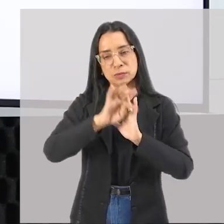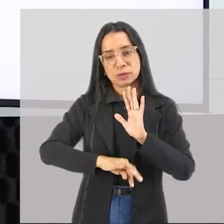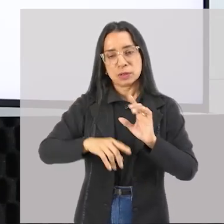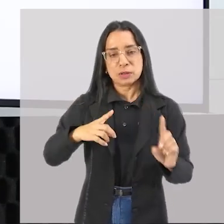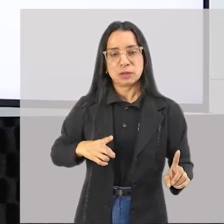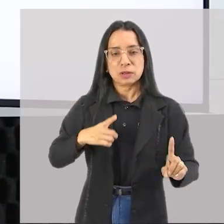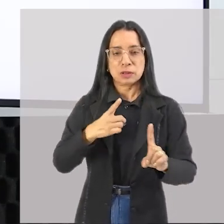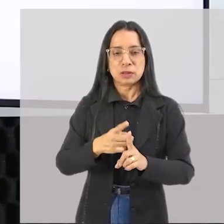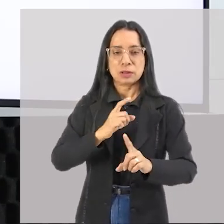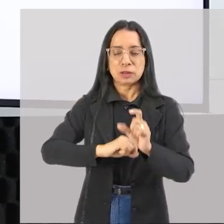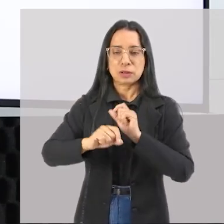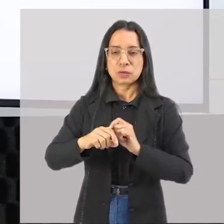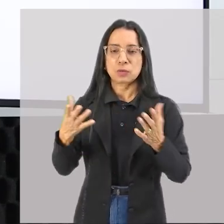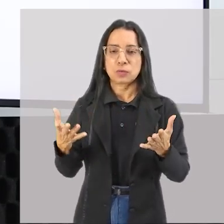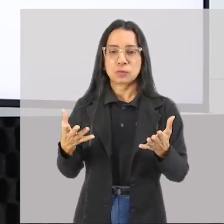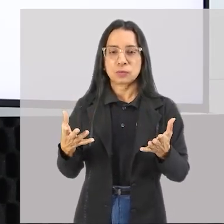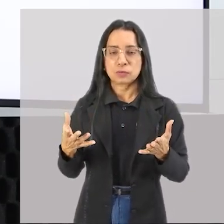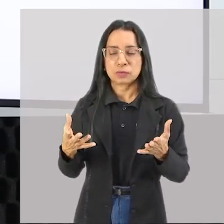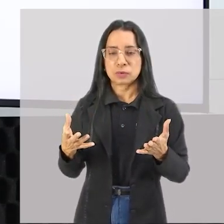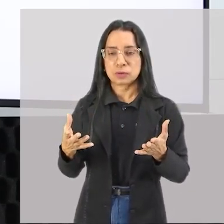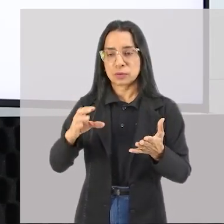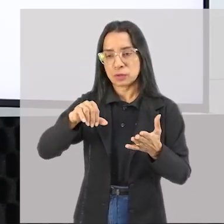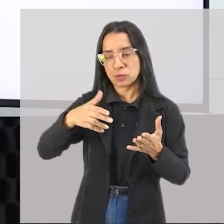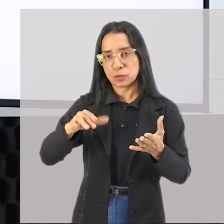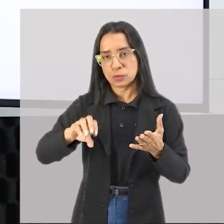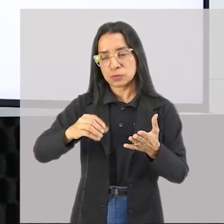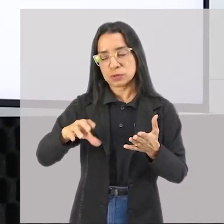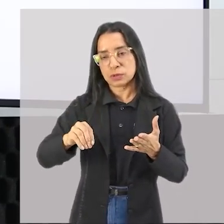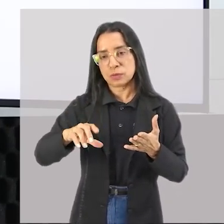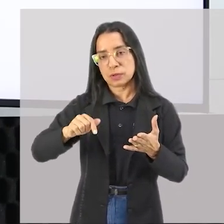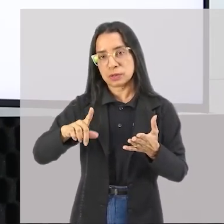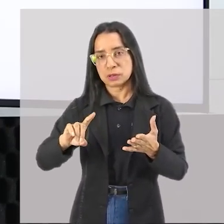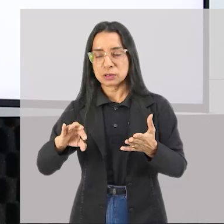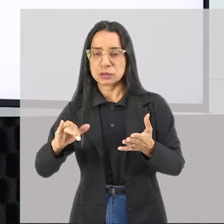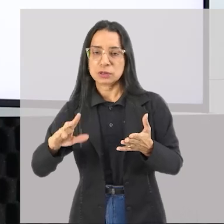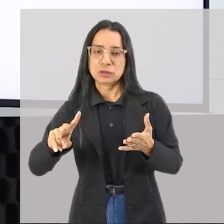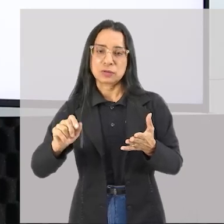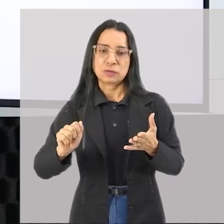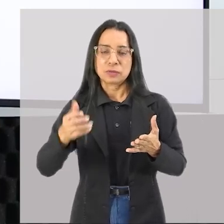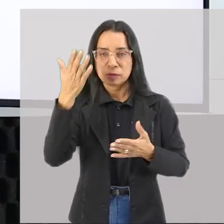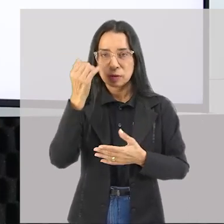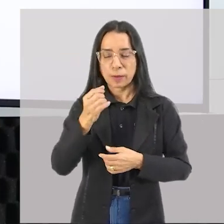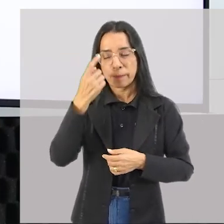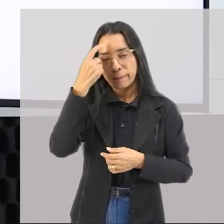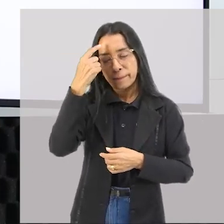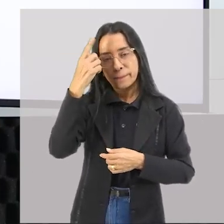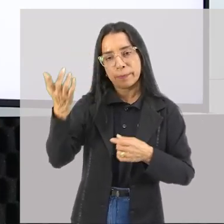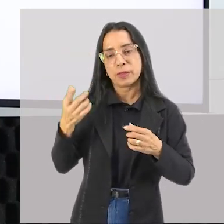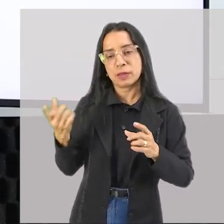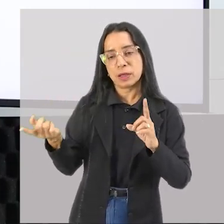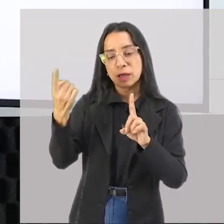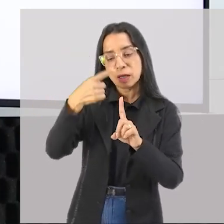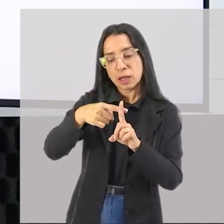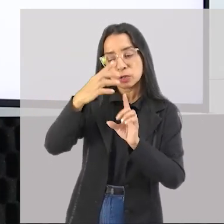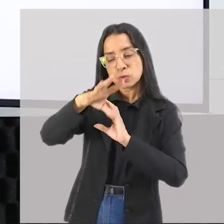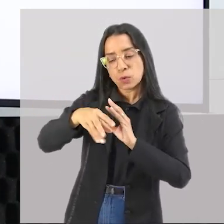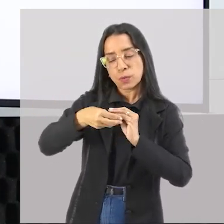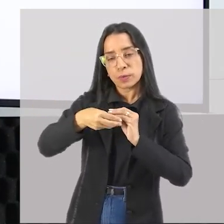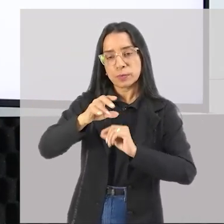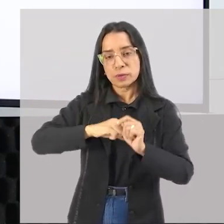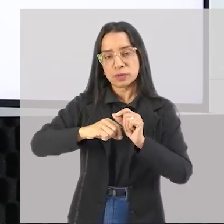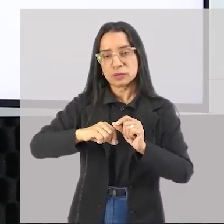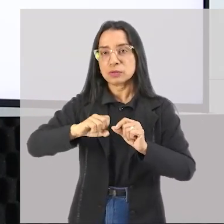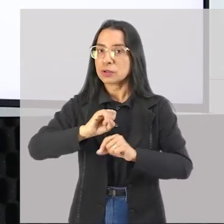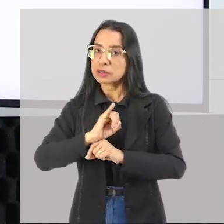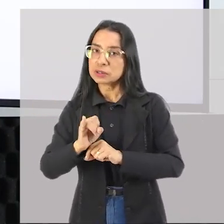você encontra uma conjunção aditiva, você sabe que a ideia é de complemento. Se é uma conjunção de contraste, a ideia é